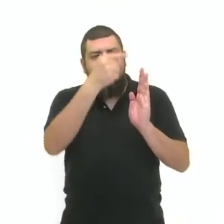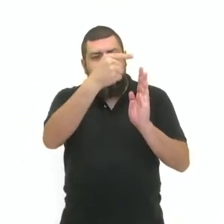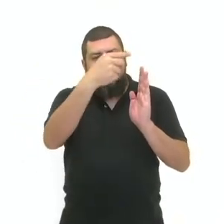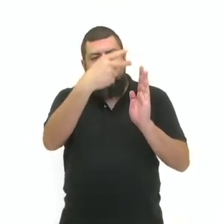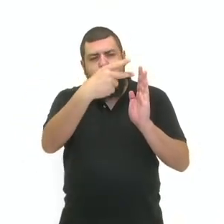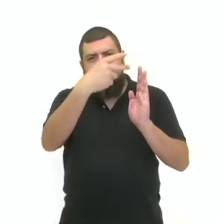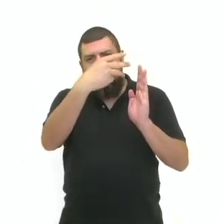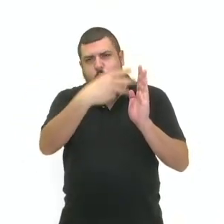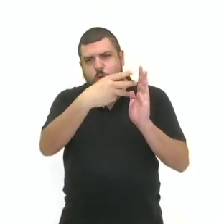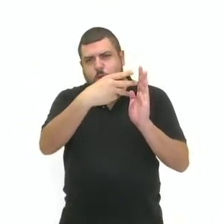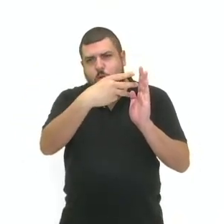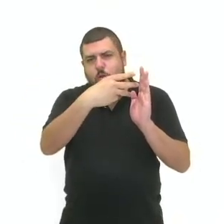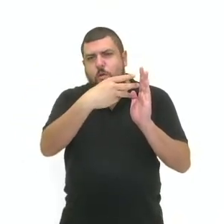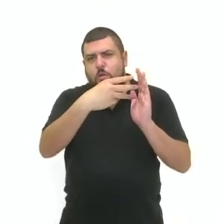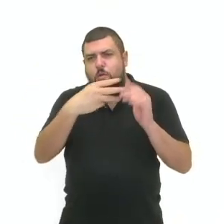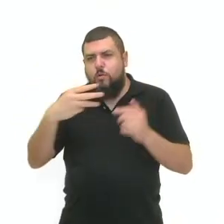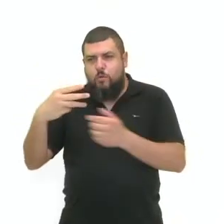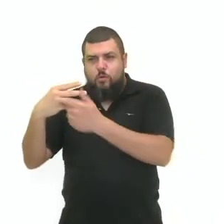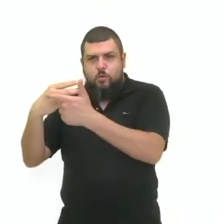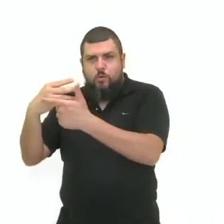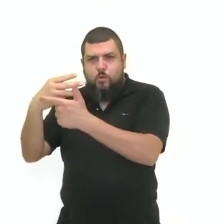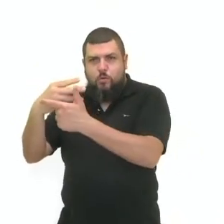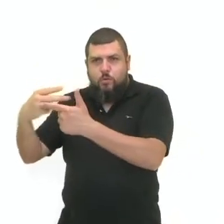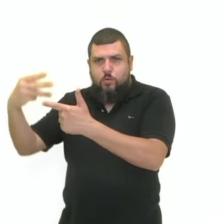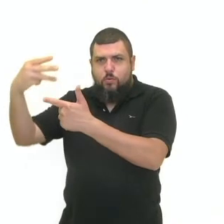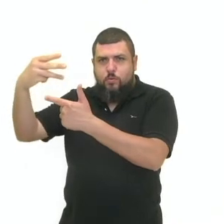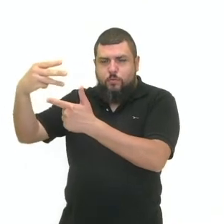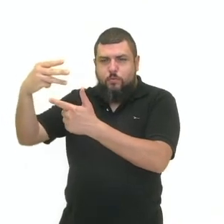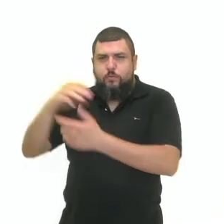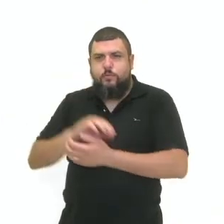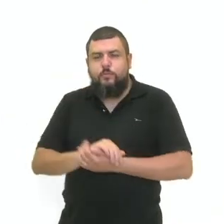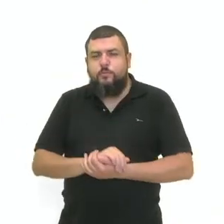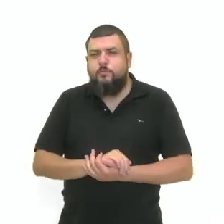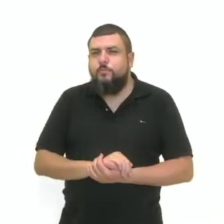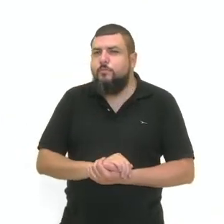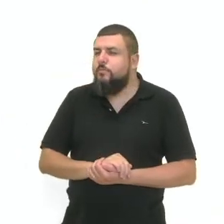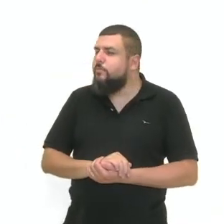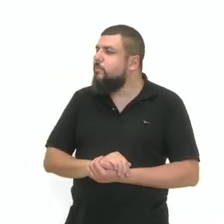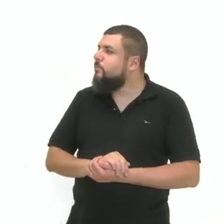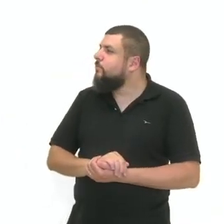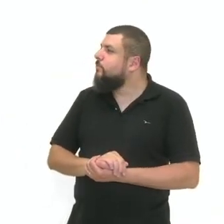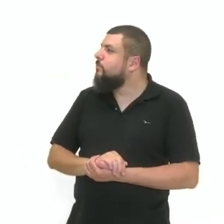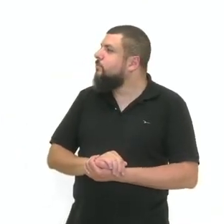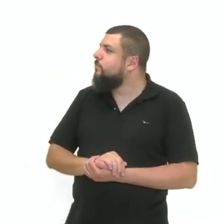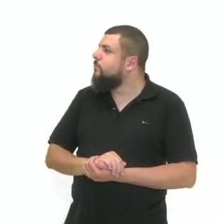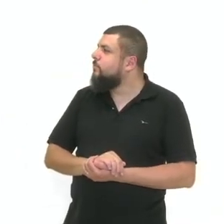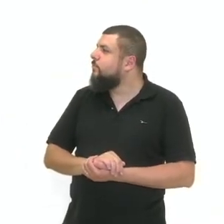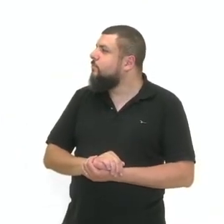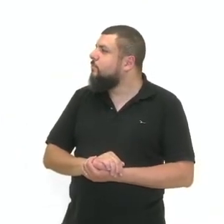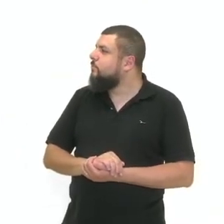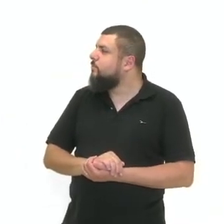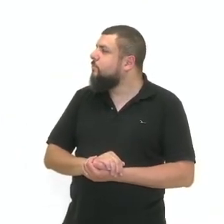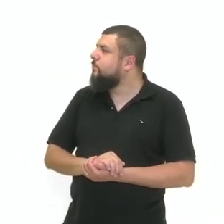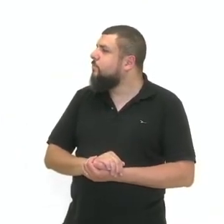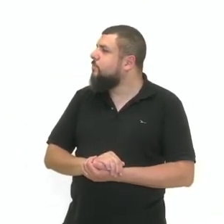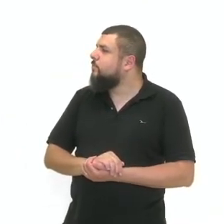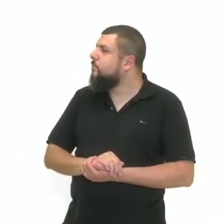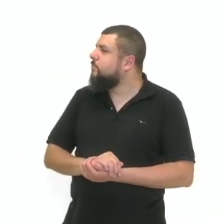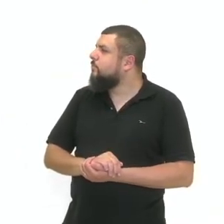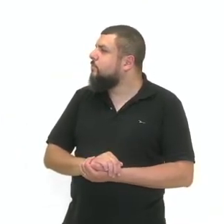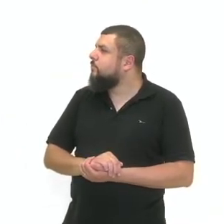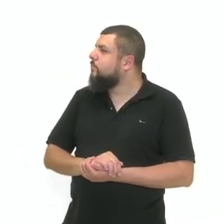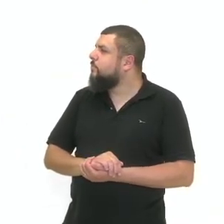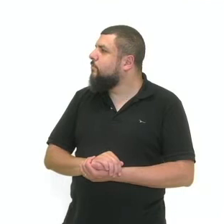sendo calculada. Logo, lá na linha sétima, né, eu tenho 128, fazendo toda essa